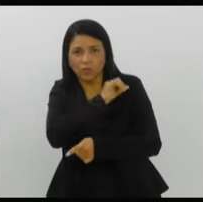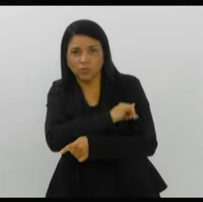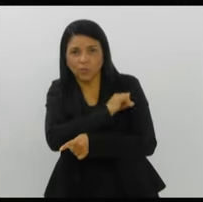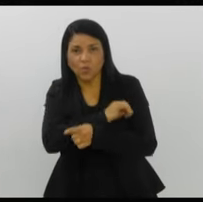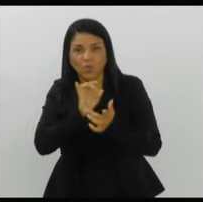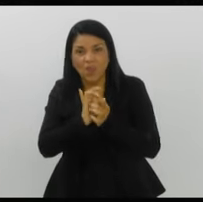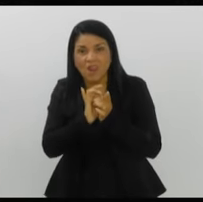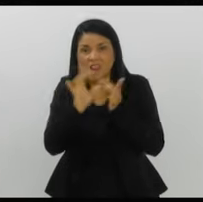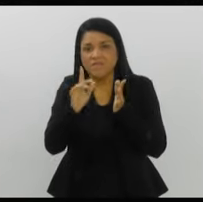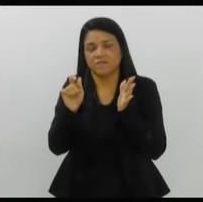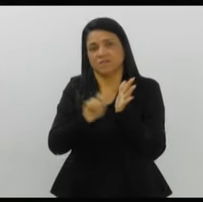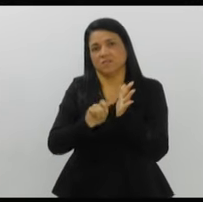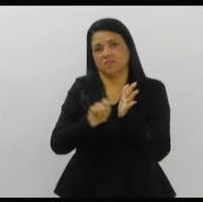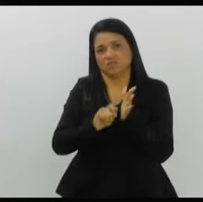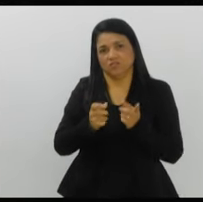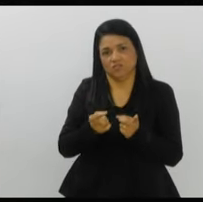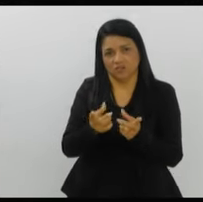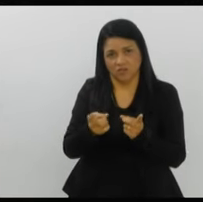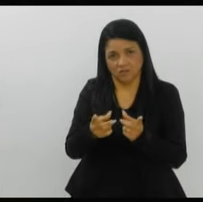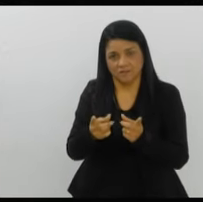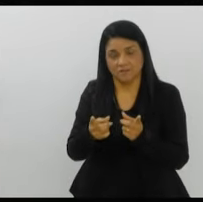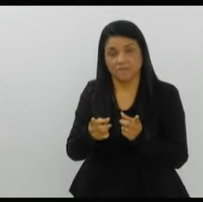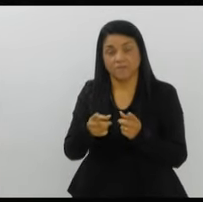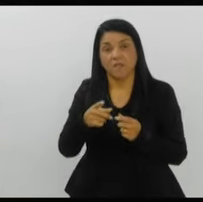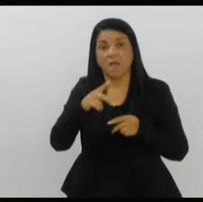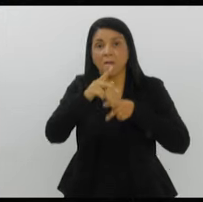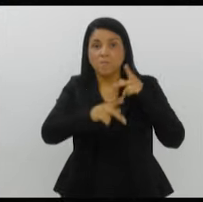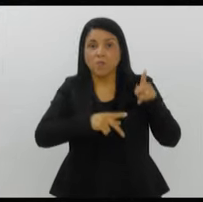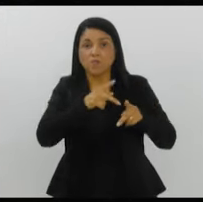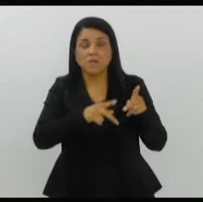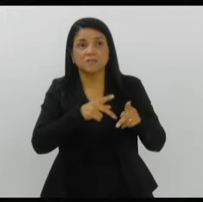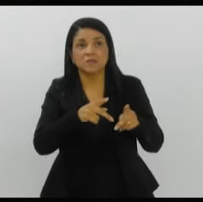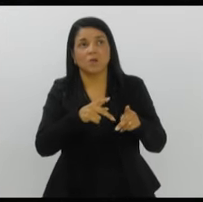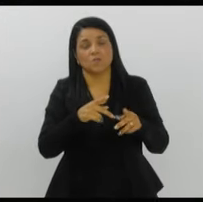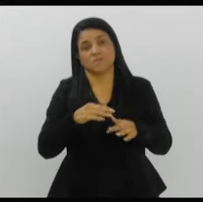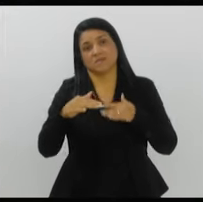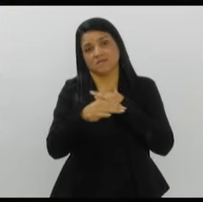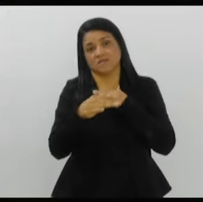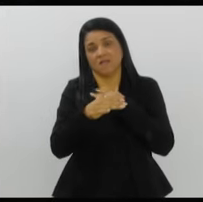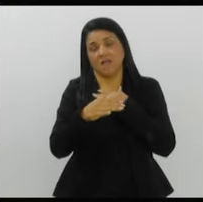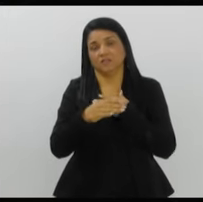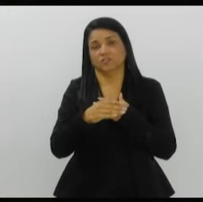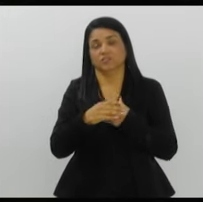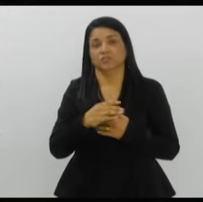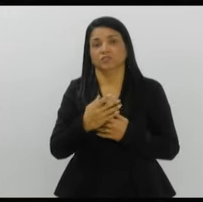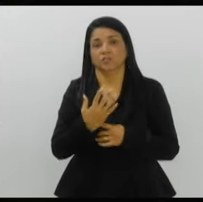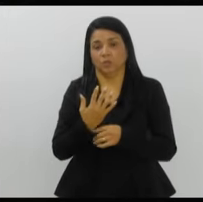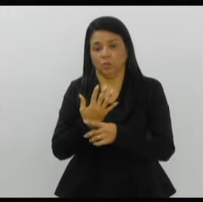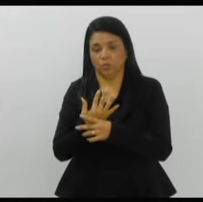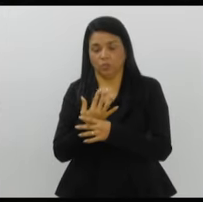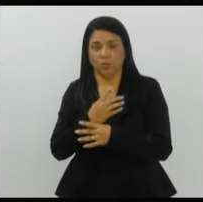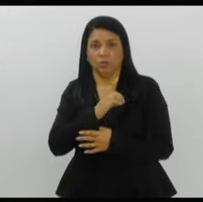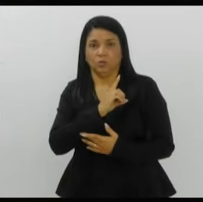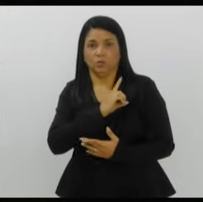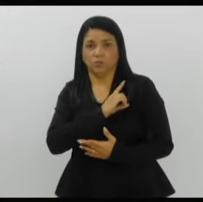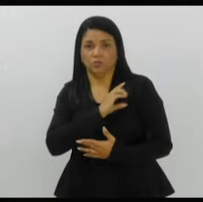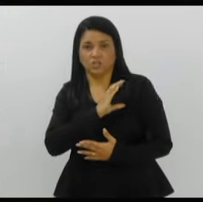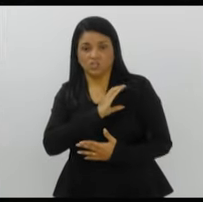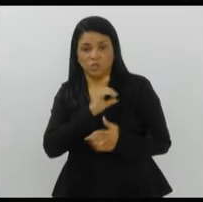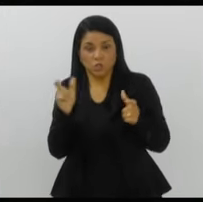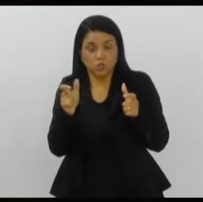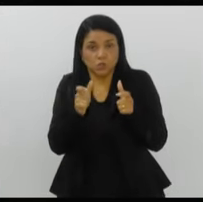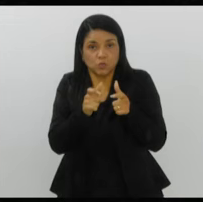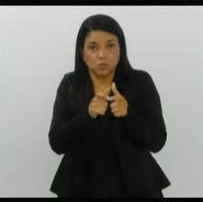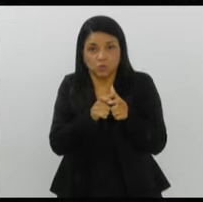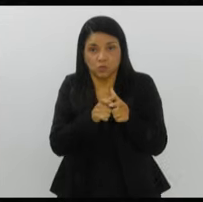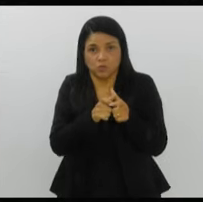do que nós estamos vivendo aí. A população, minha cidade, Duque de Caxias, é uma vergonha hoje, senhor presidente. Diminuiu a população em Duque de Caxias, uma